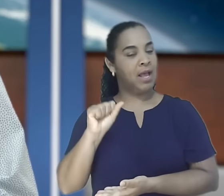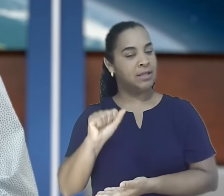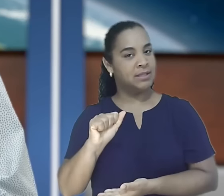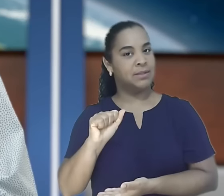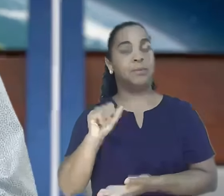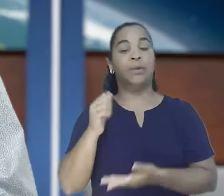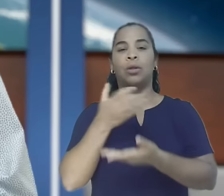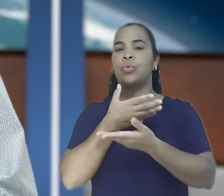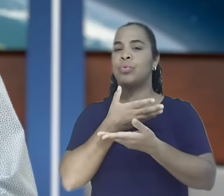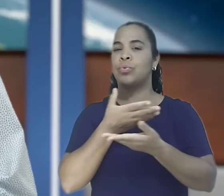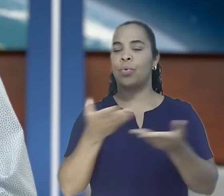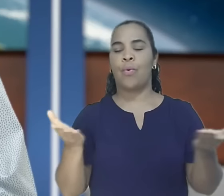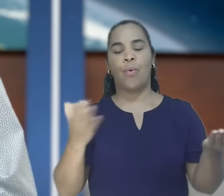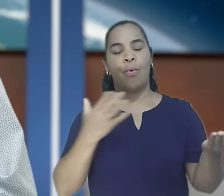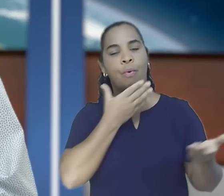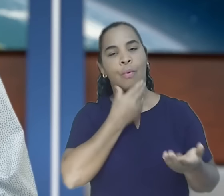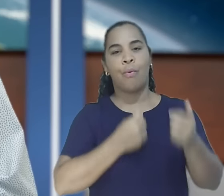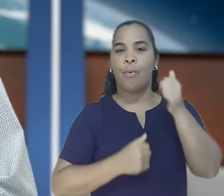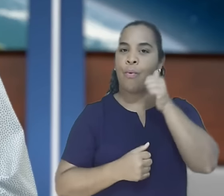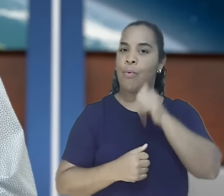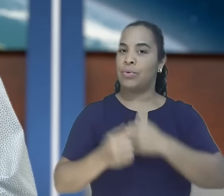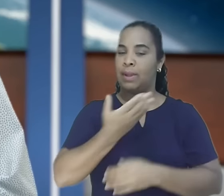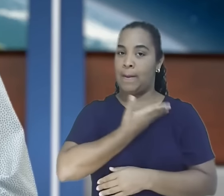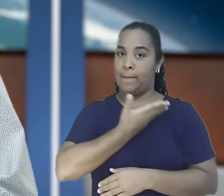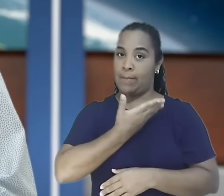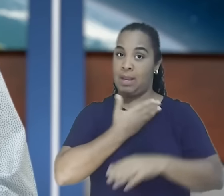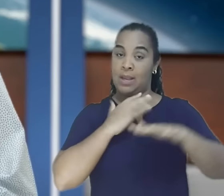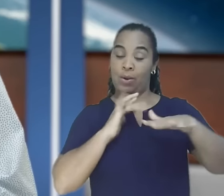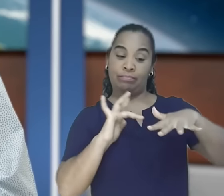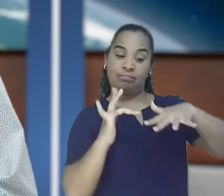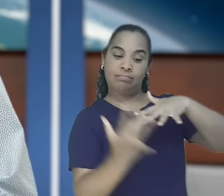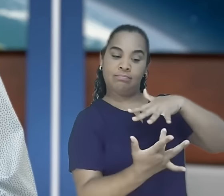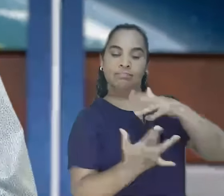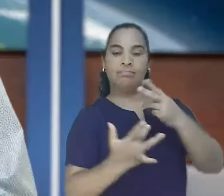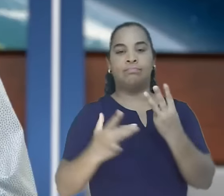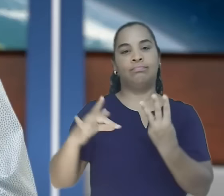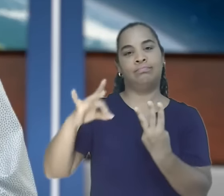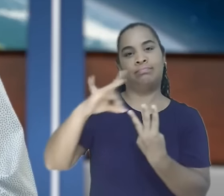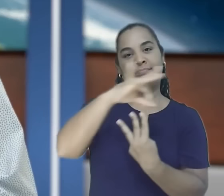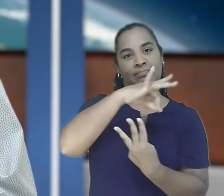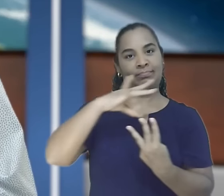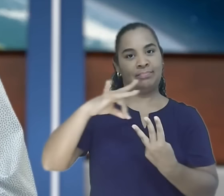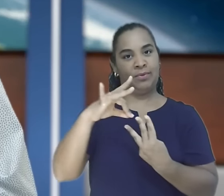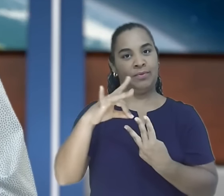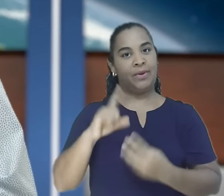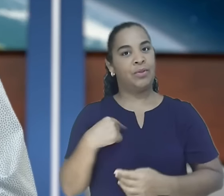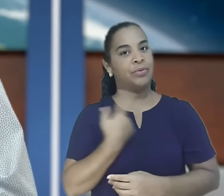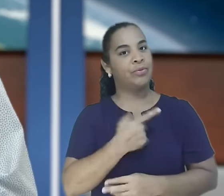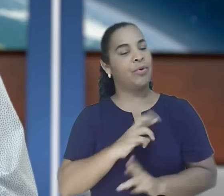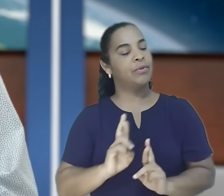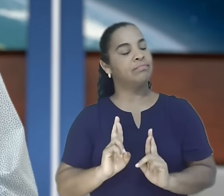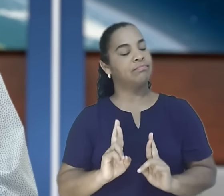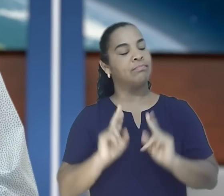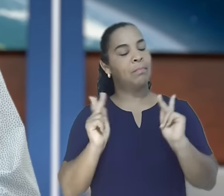acompanham Pela Web TV Mansão do Caminho Nossos votos De muita paz